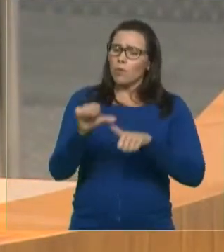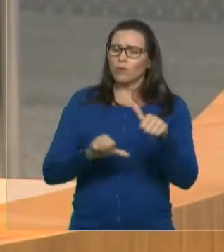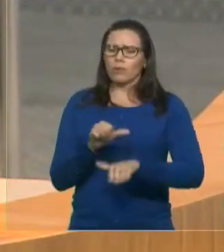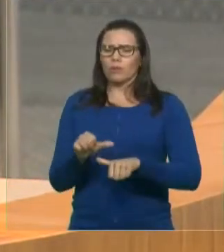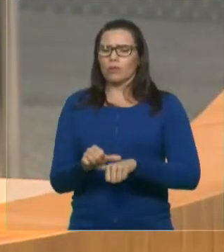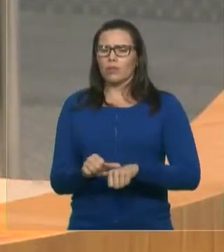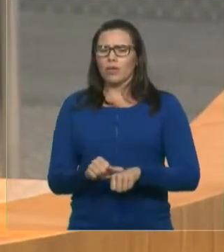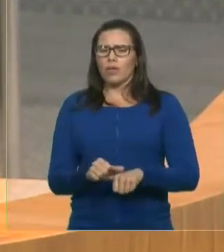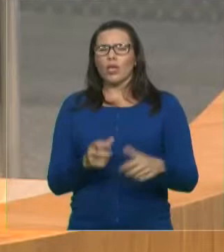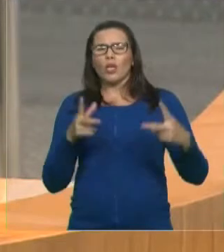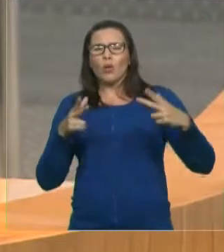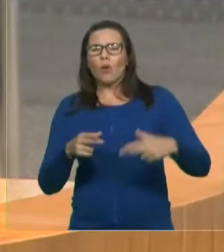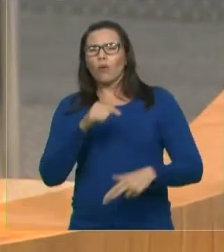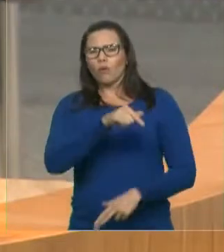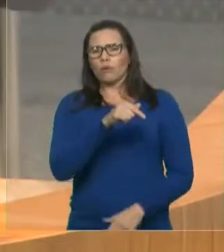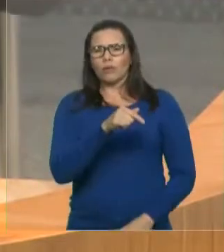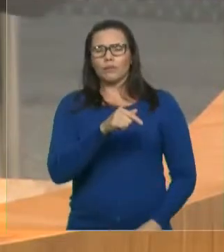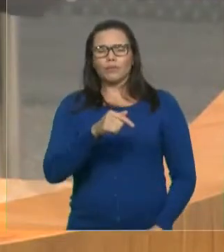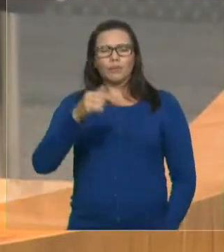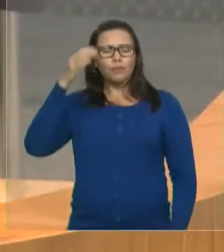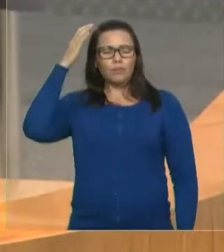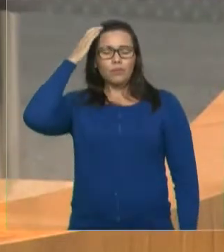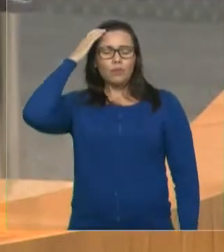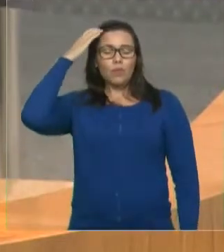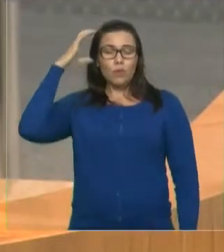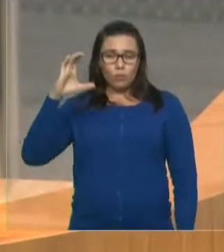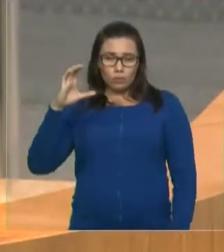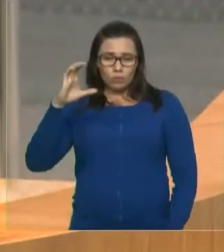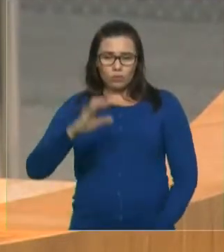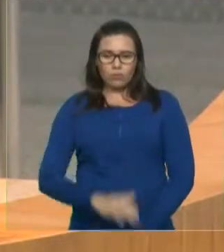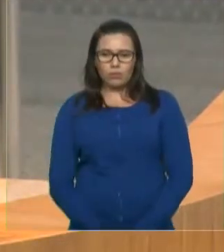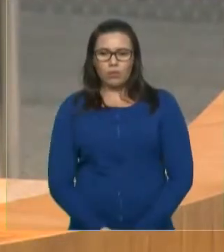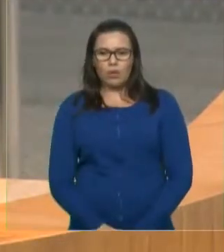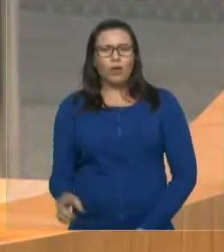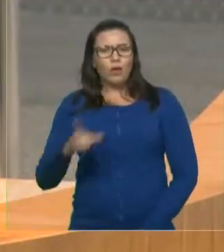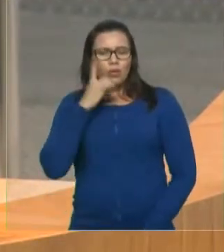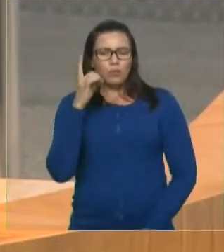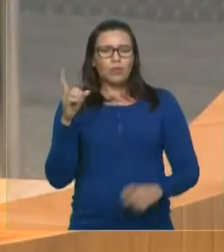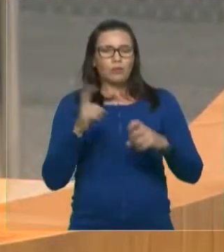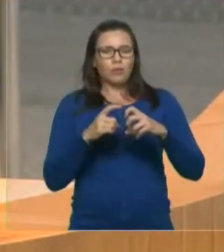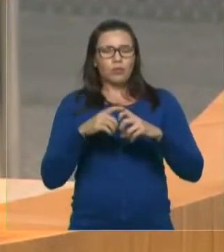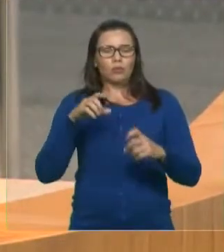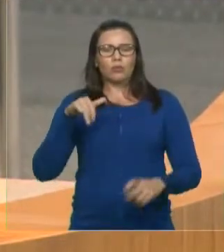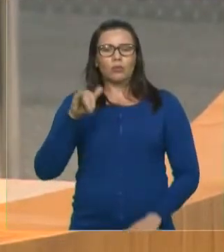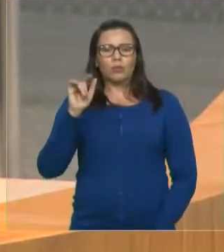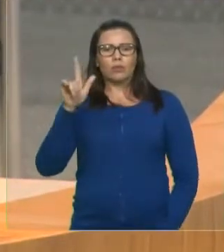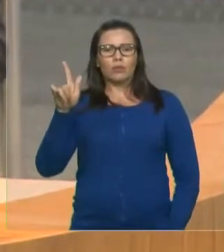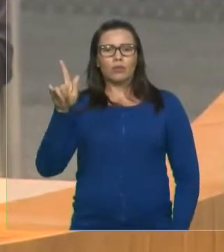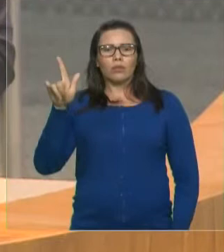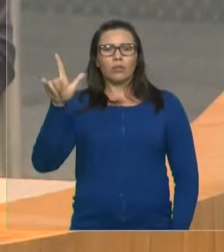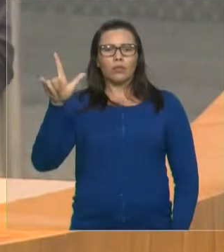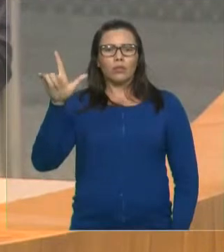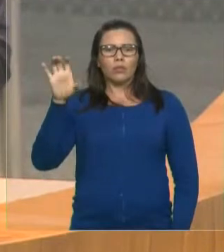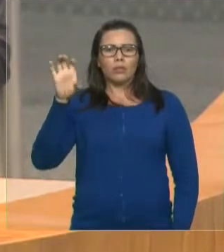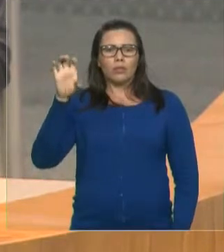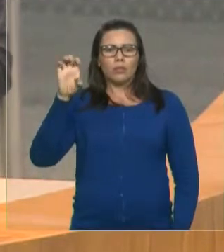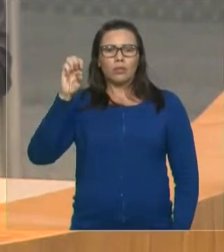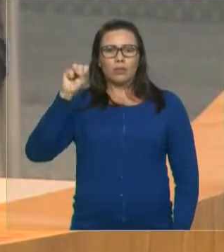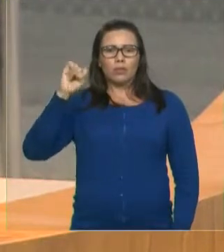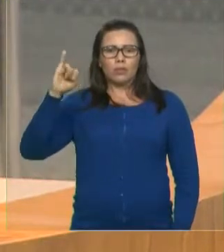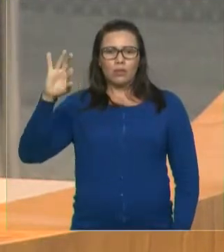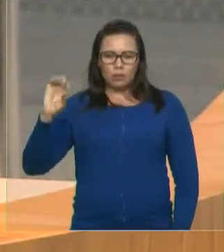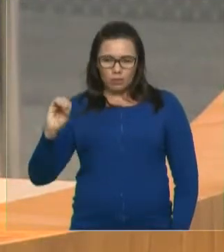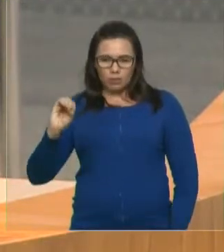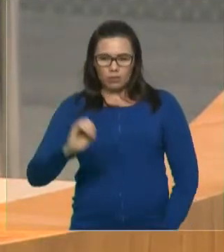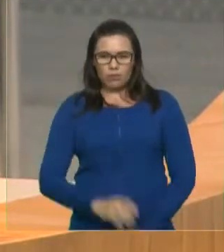Curitiba. Curitiba, que durante esse final de semana foi visitado pelo deputado Iglesias, pelo deputado Felipe dos Pneus. Lá em Curitiba,